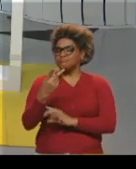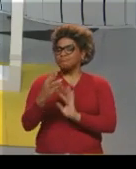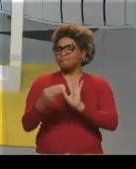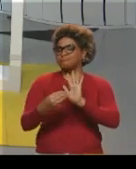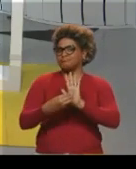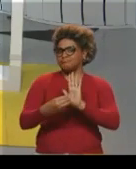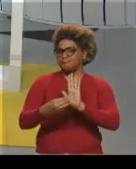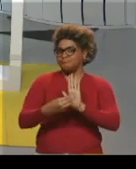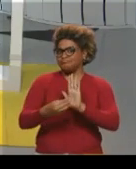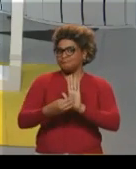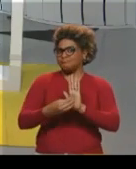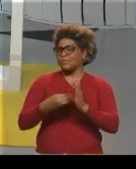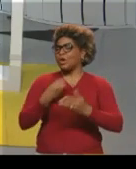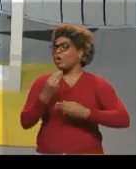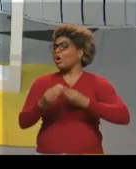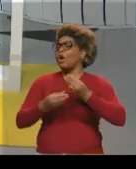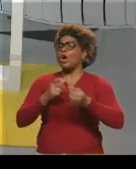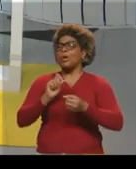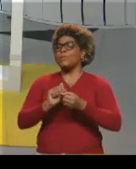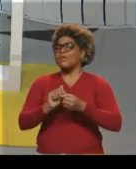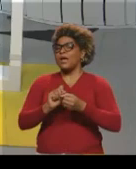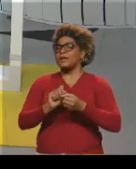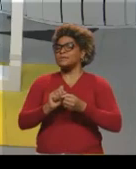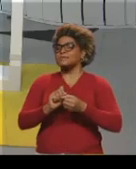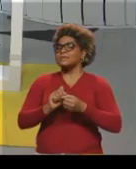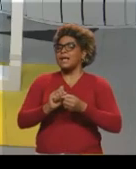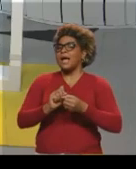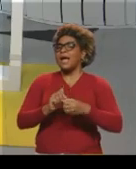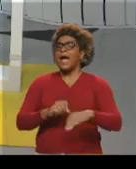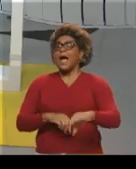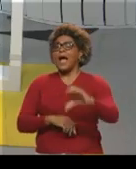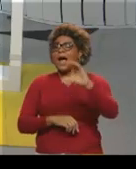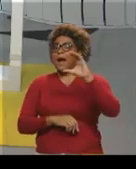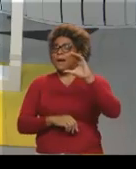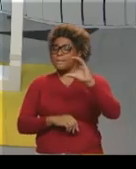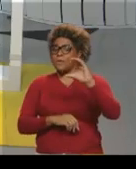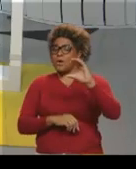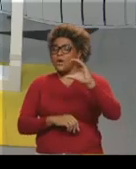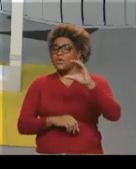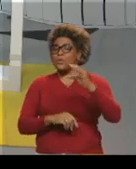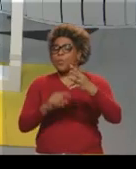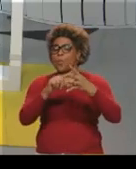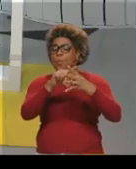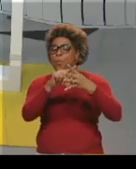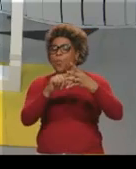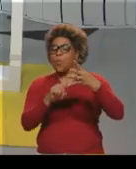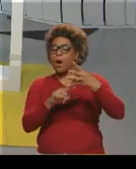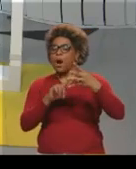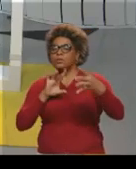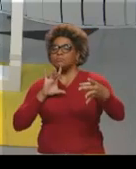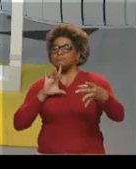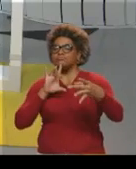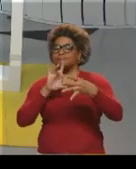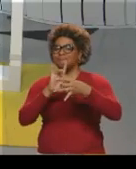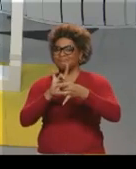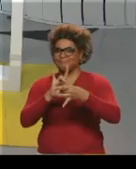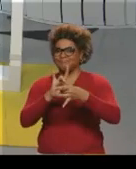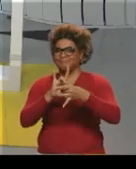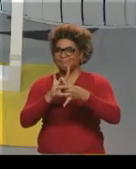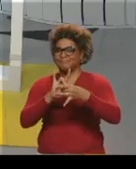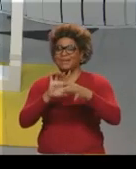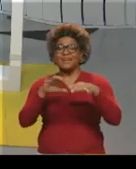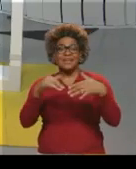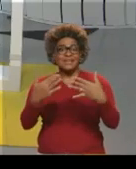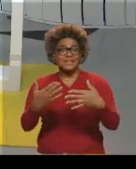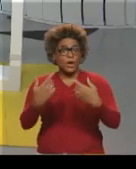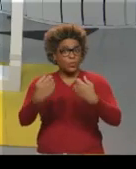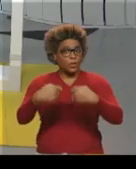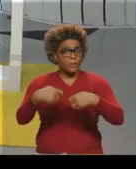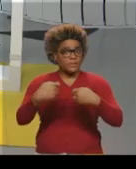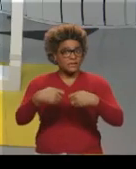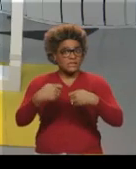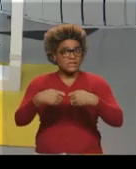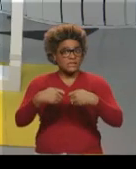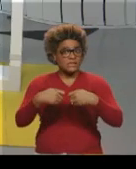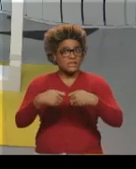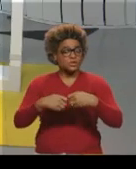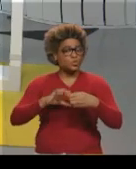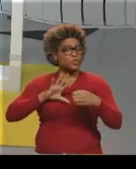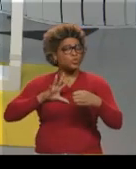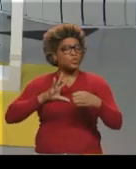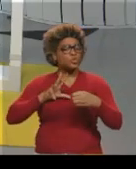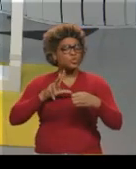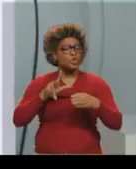falar. Carbono faz 4 ligações. Logo, você precisa fazer com que todos os carbonos tenham 4